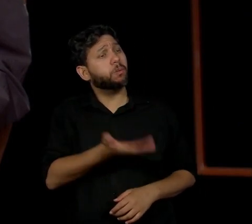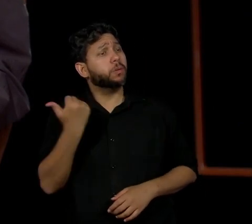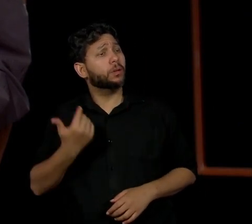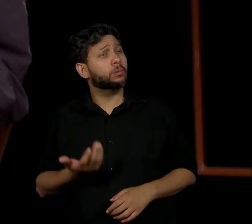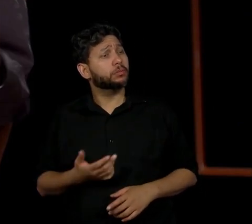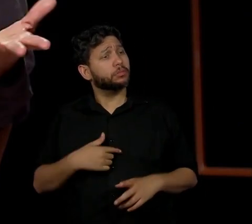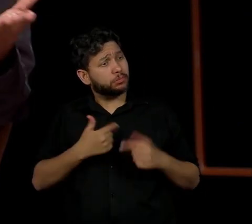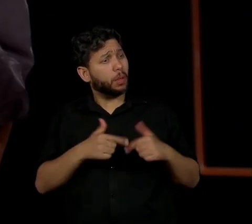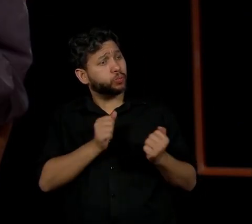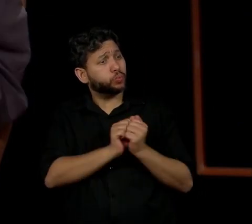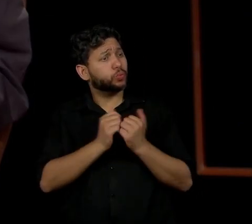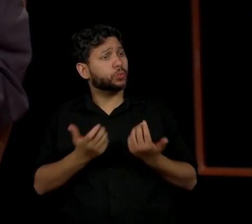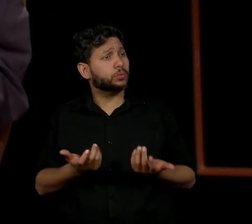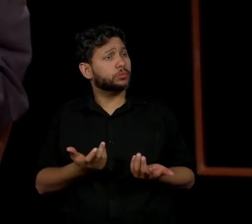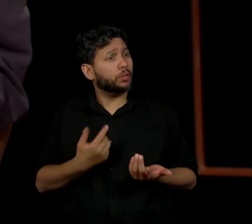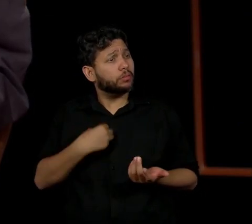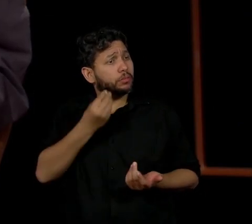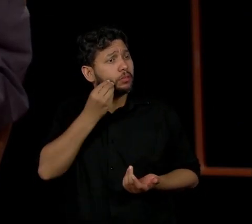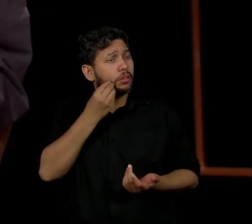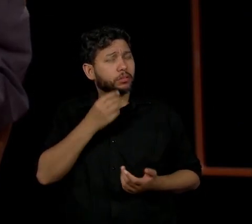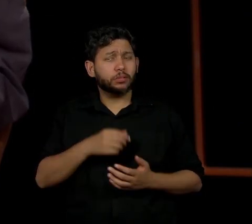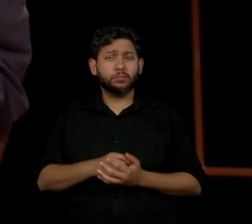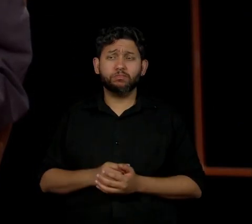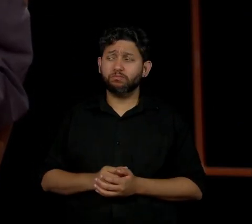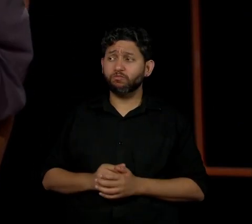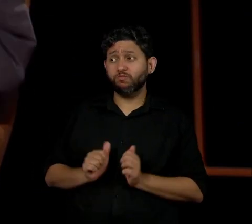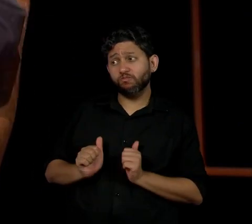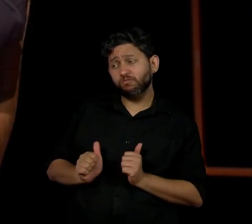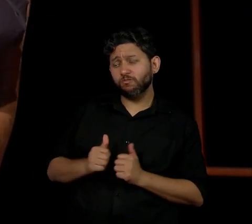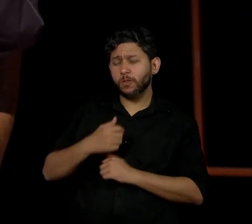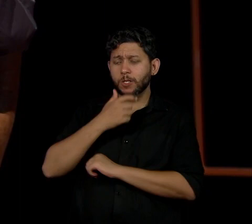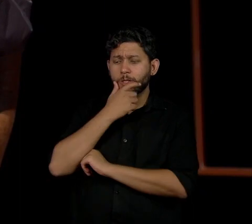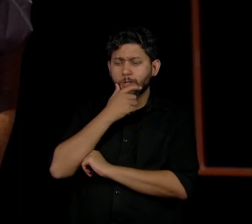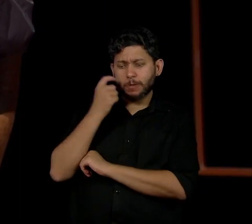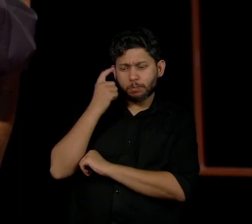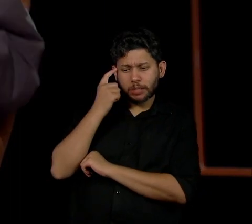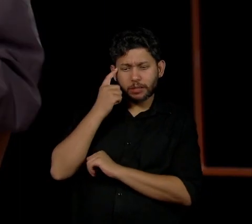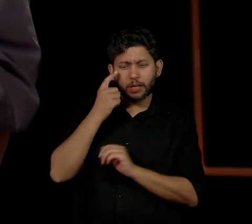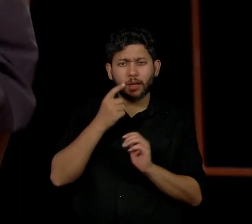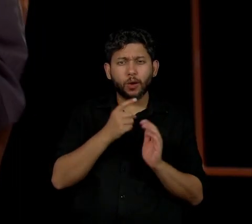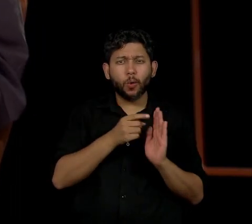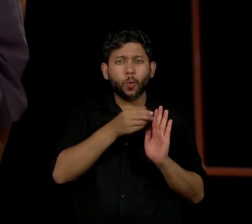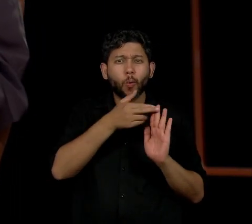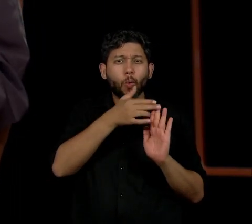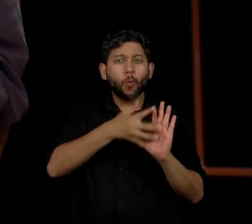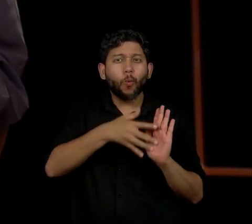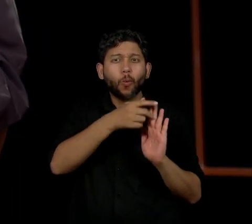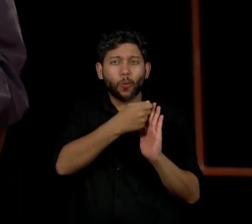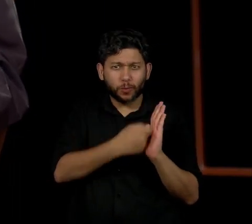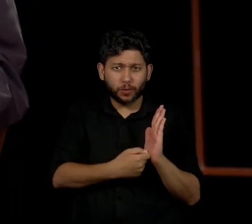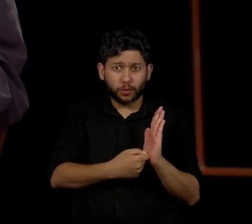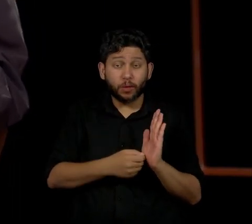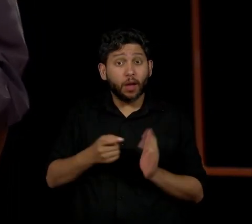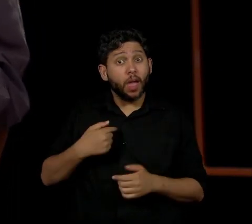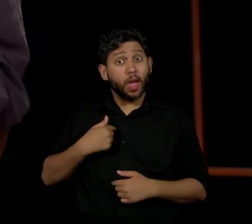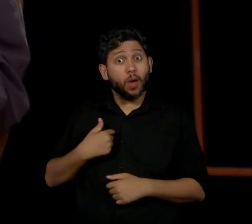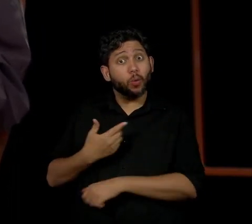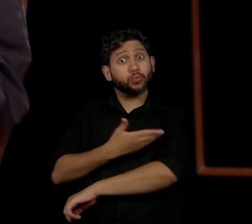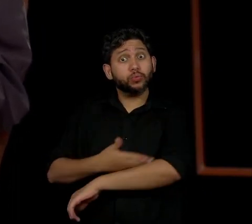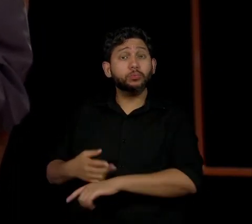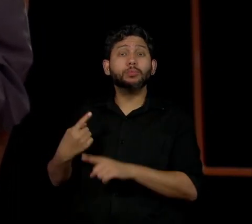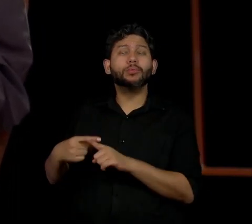quem sabe surge uma oportunidade. Aí eu escrevi lá um roteirinho, porque eu lia muito essas revistas, eu